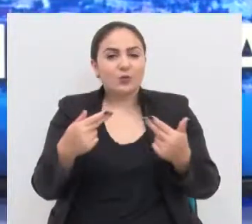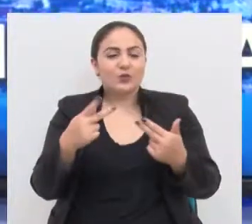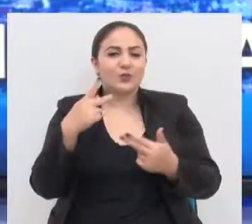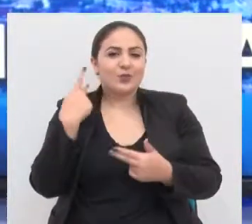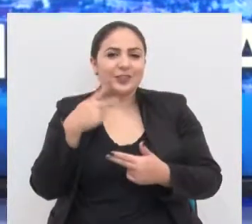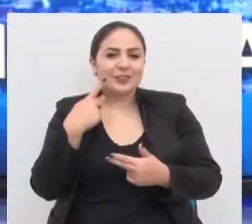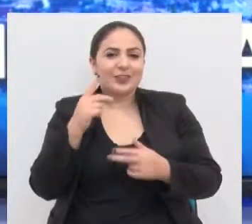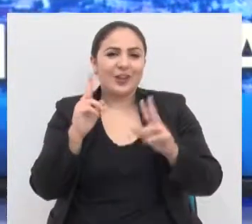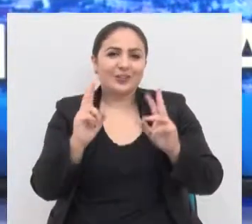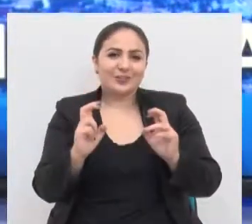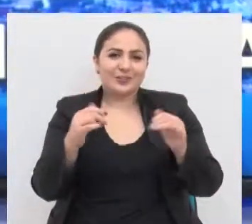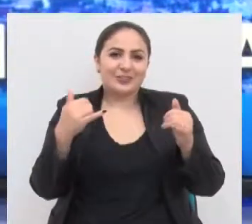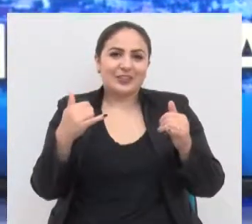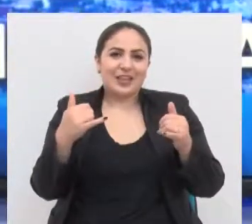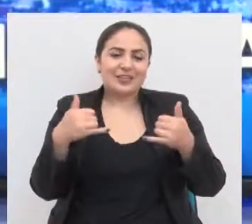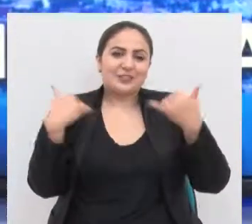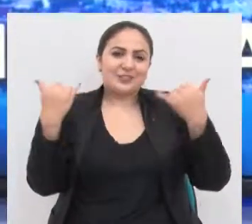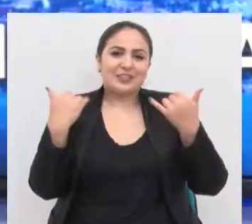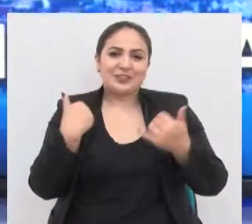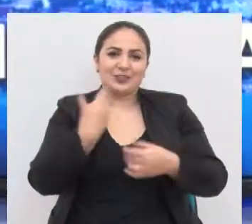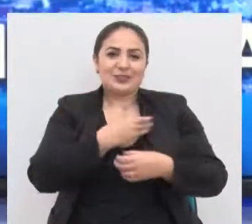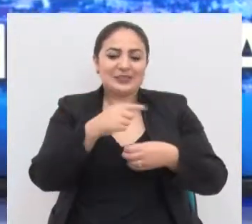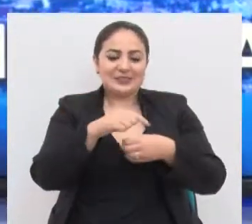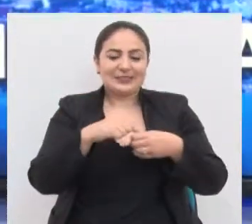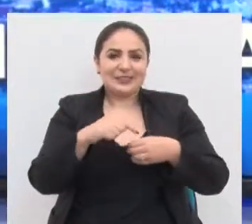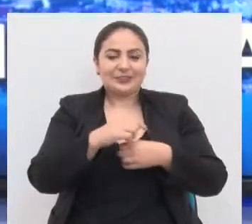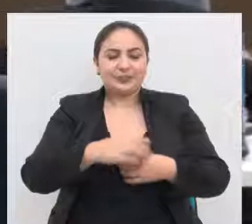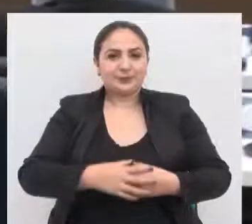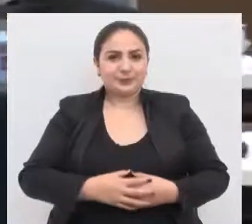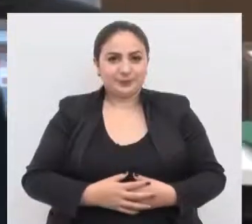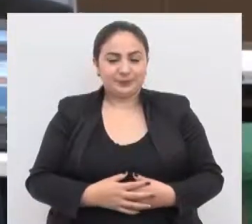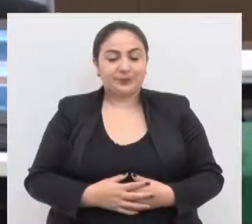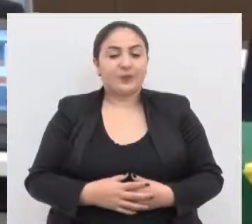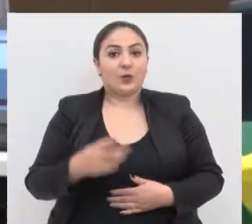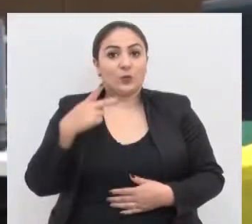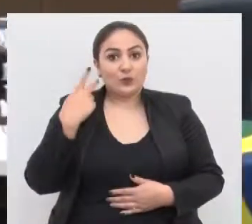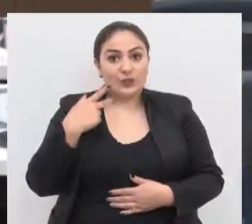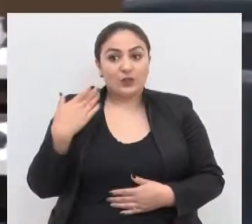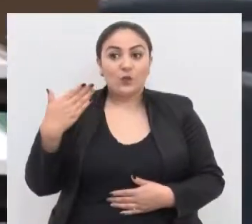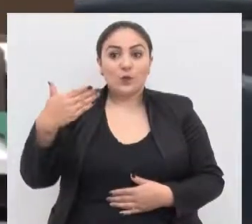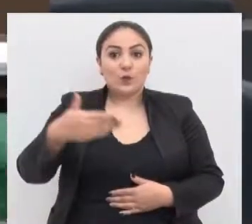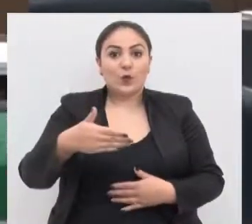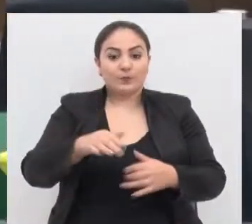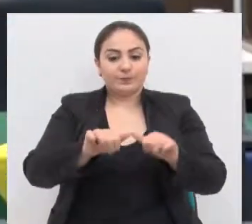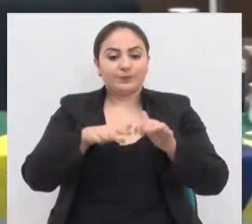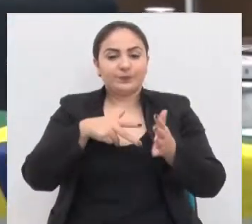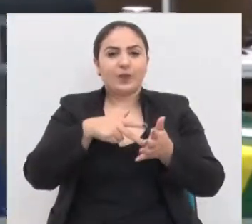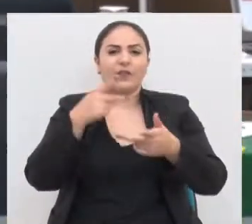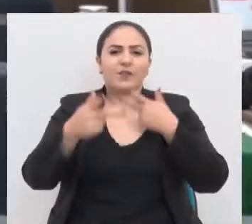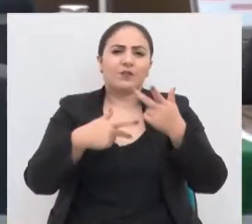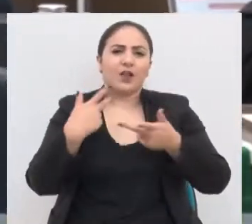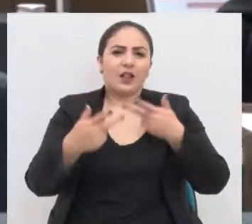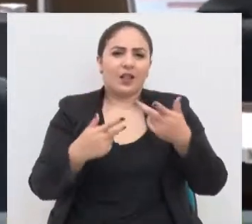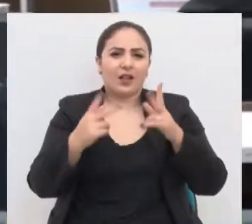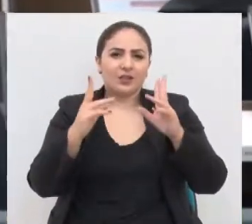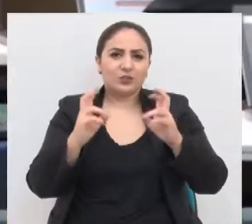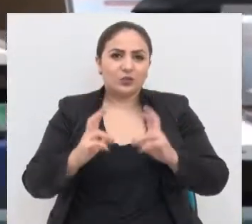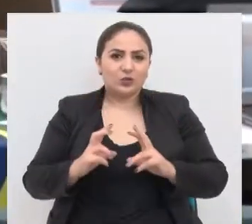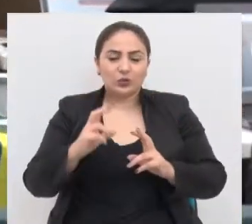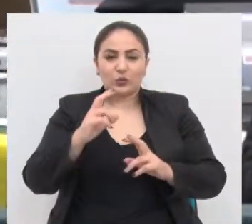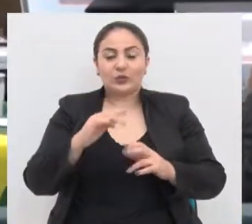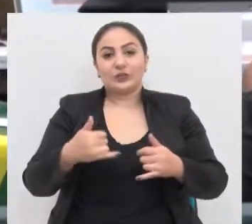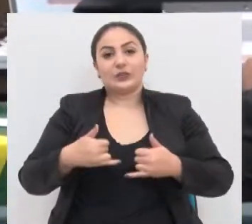alguns vereadores sobre o aniversário de nossa cidade. Os vereadores foram à tribuna fazer suas referências